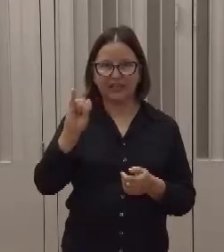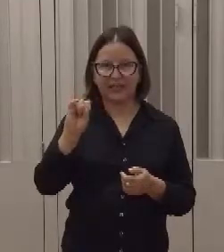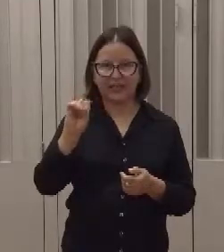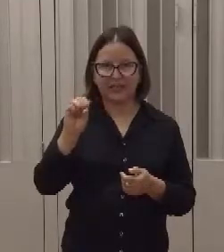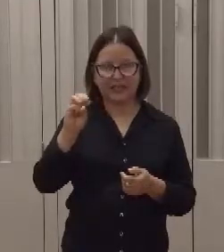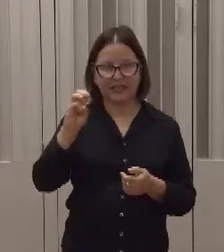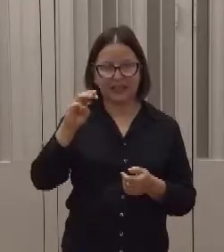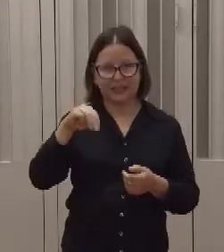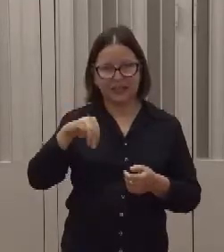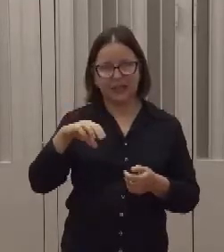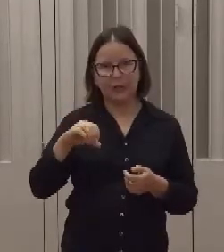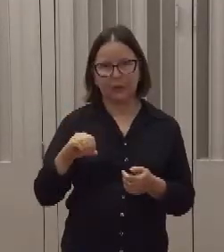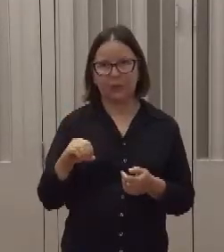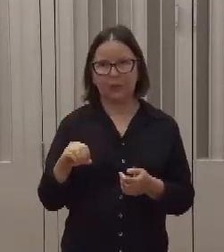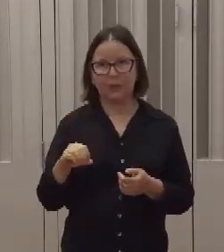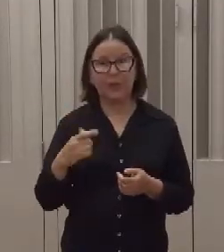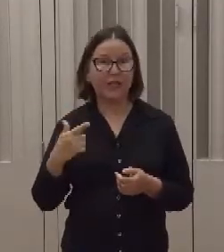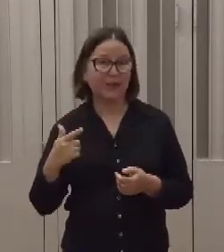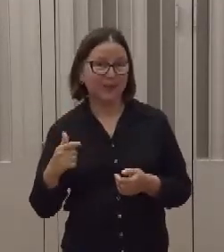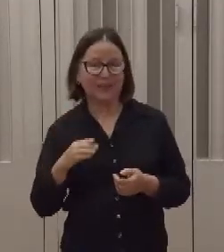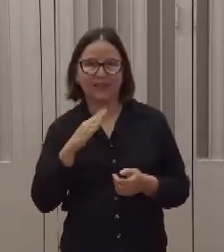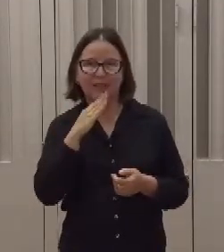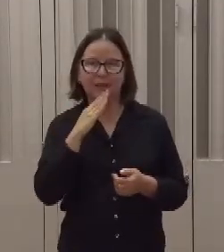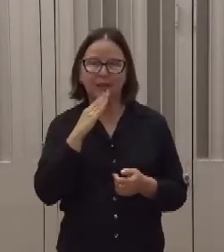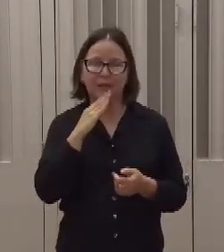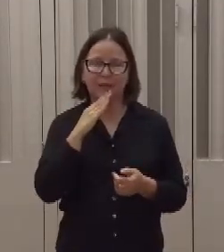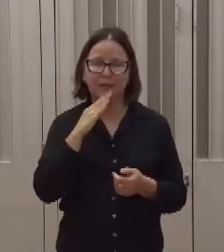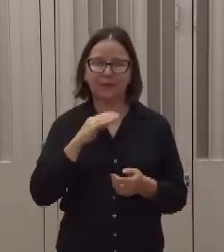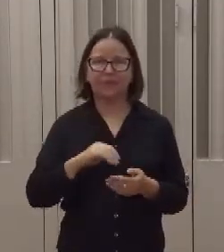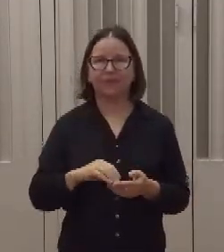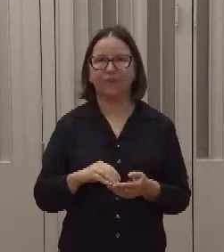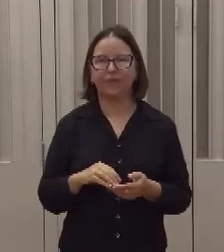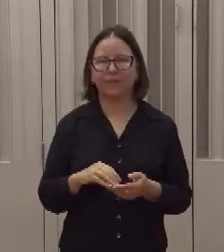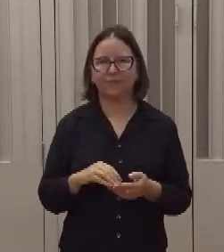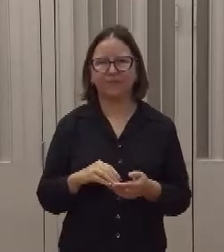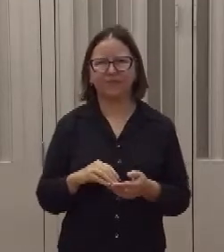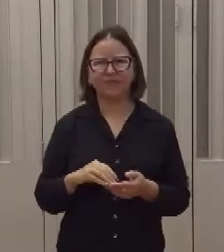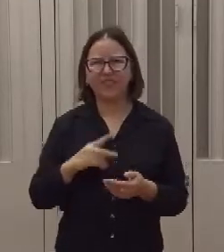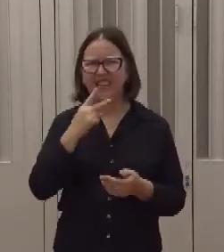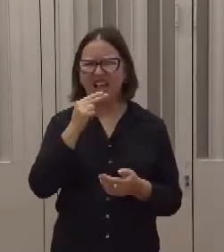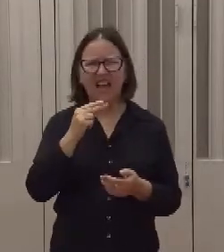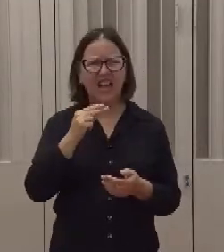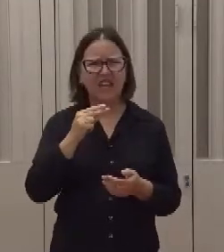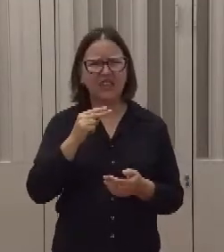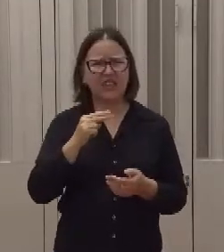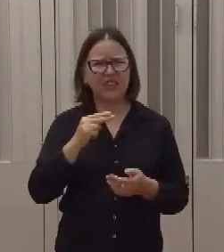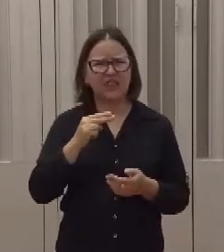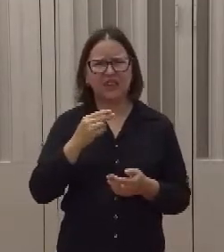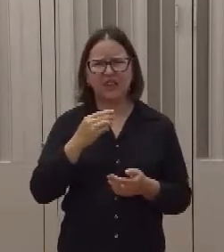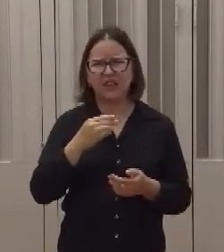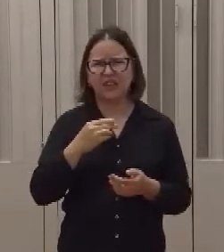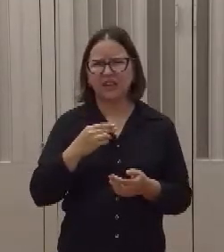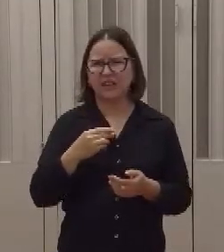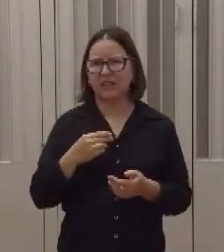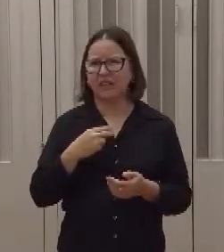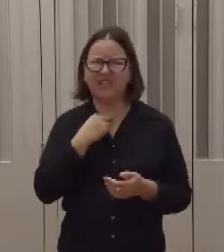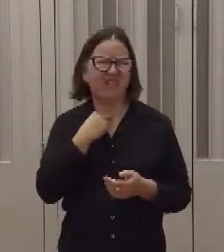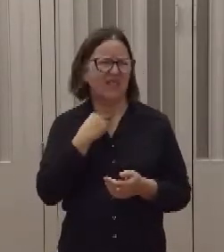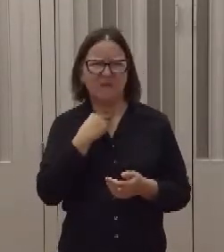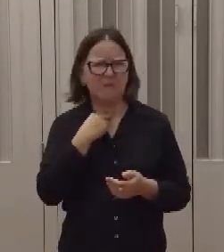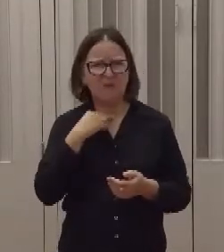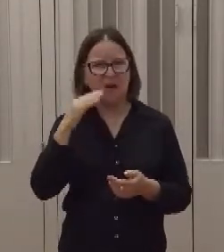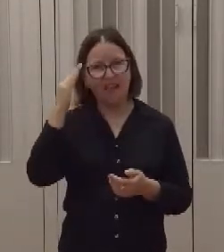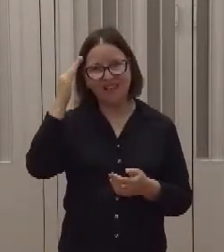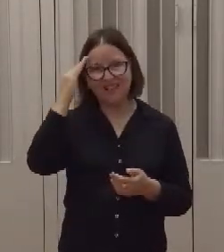toma um posicionamento de que não se pode saber sobre Deus. Deus é um mistério incompreensível que a mente humana não